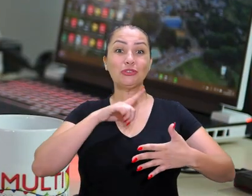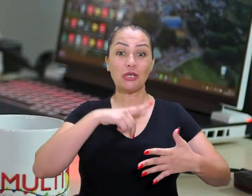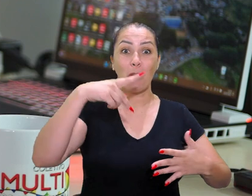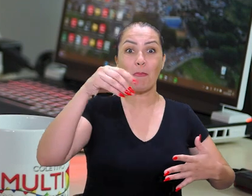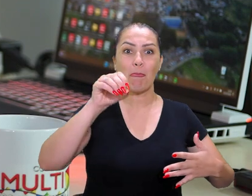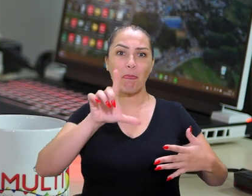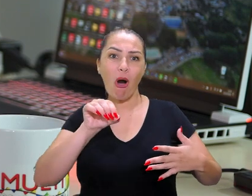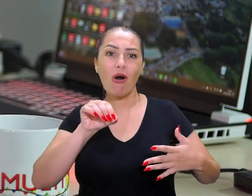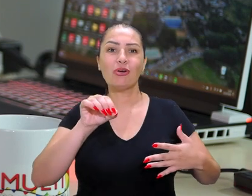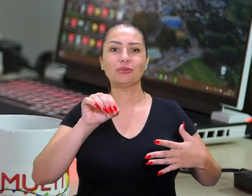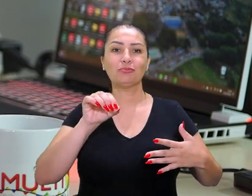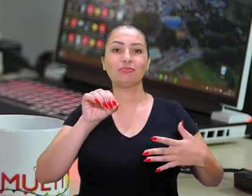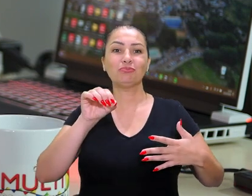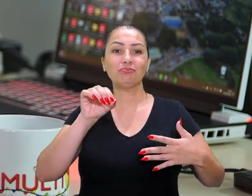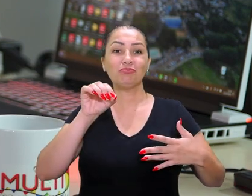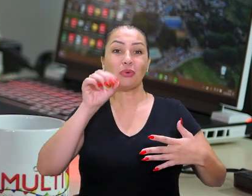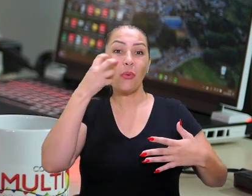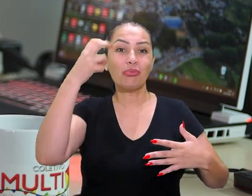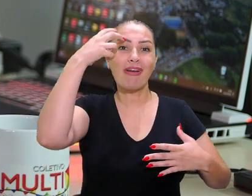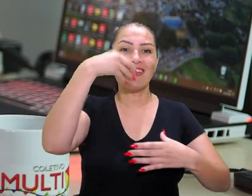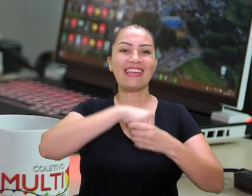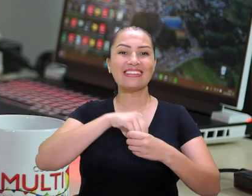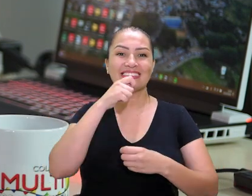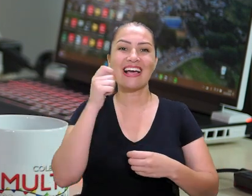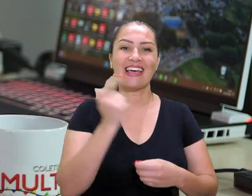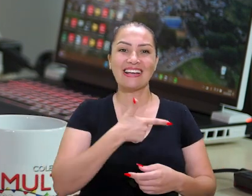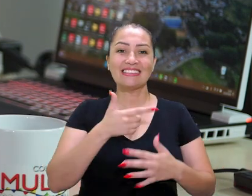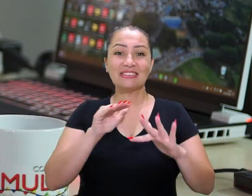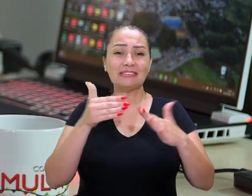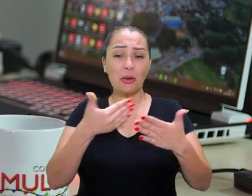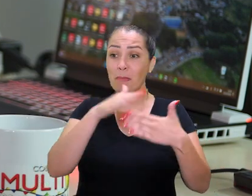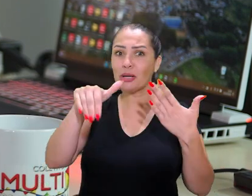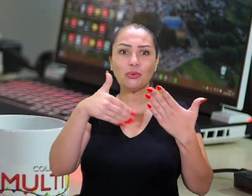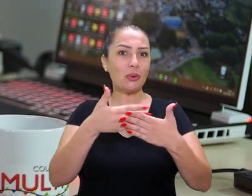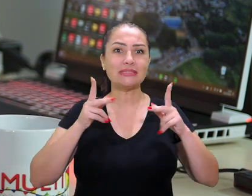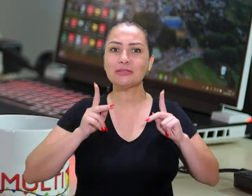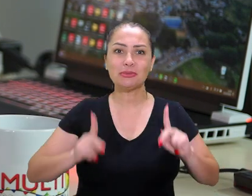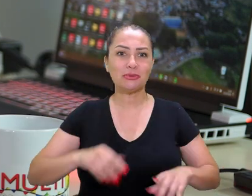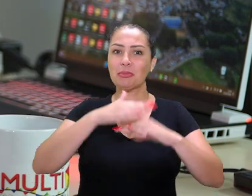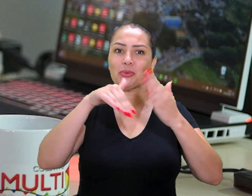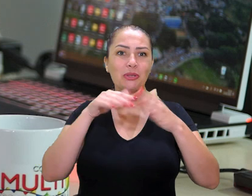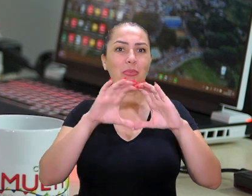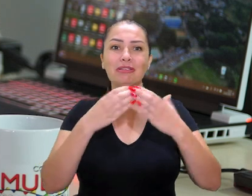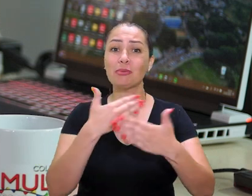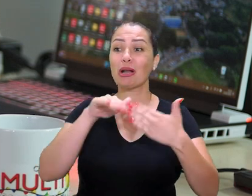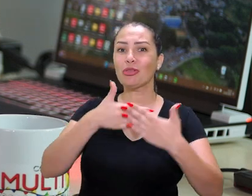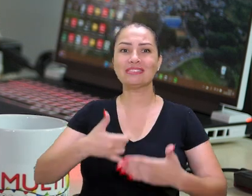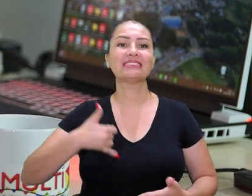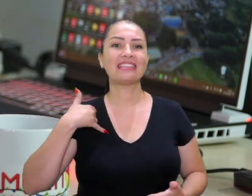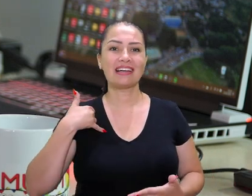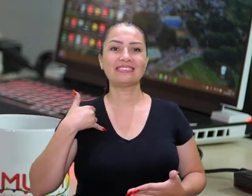né? E isso de uma maneira muito democrática, né? Para todas as pessoas, para todos os públicos, para todas as idades. Então,